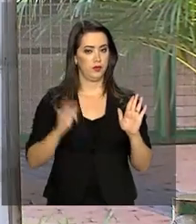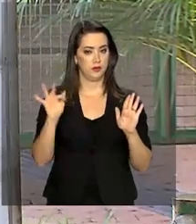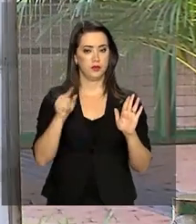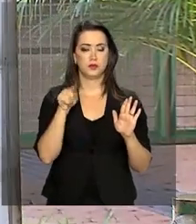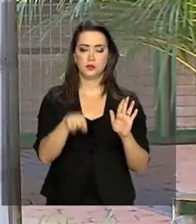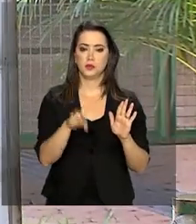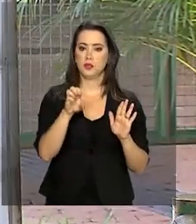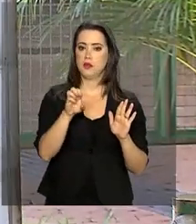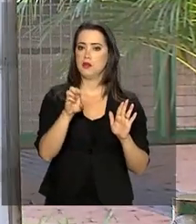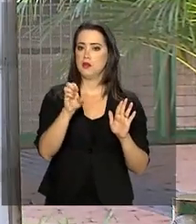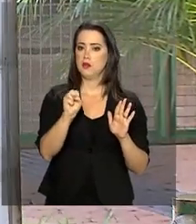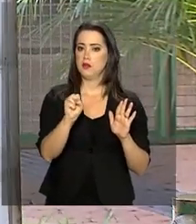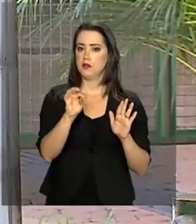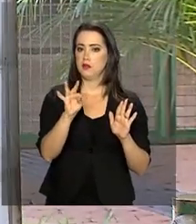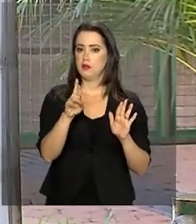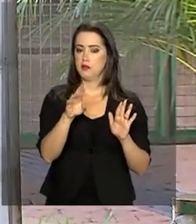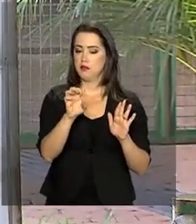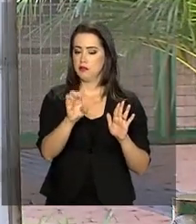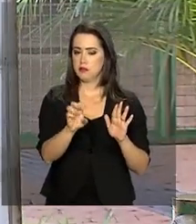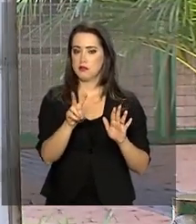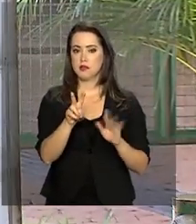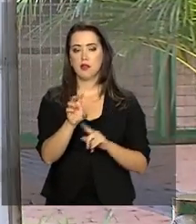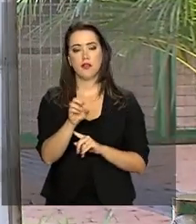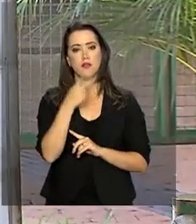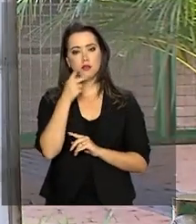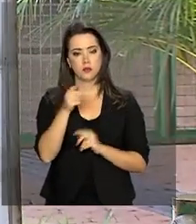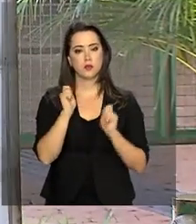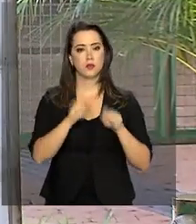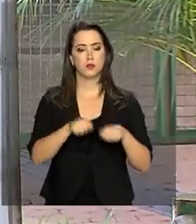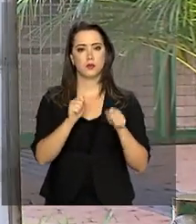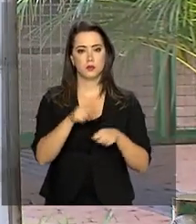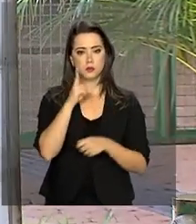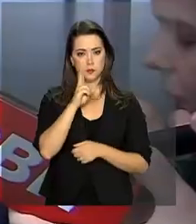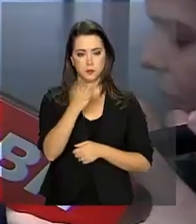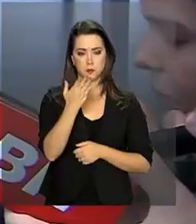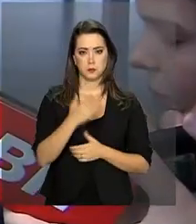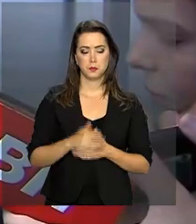uma possível fusão de ministérios. Vamos ouvi-lo.